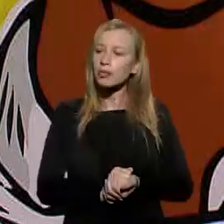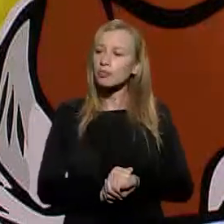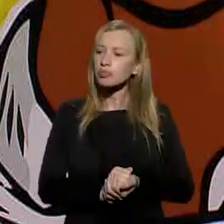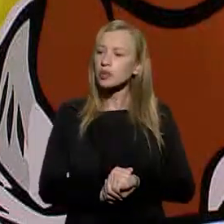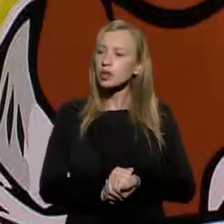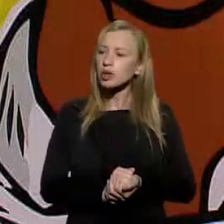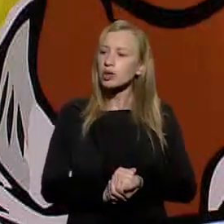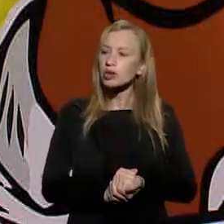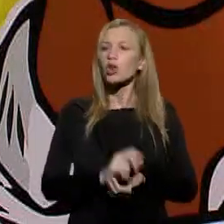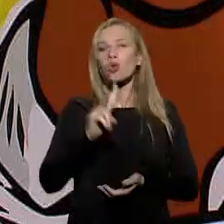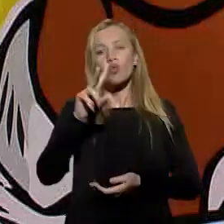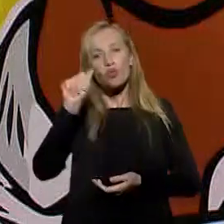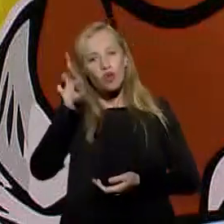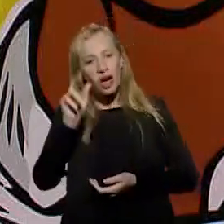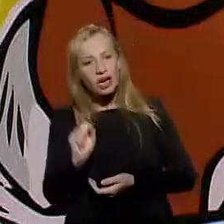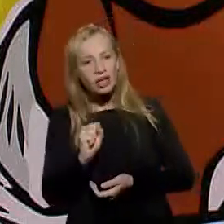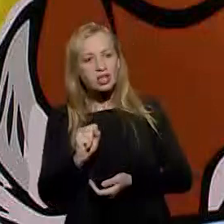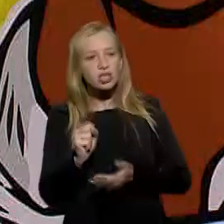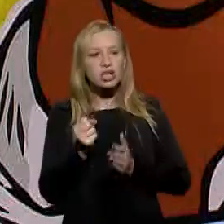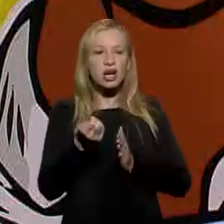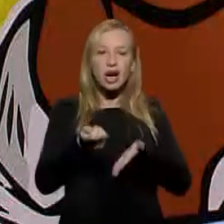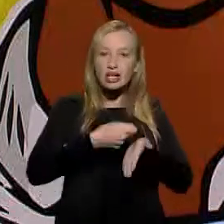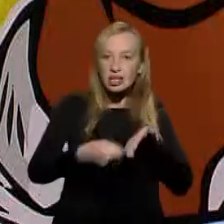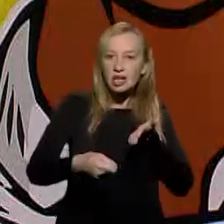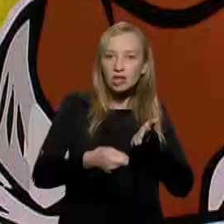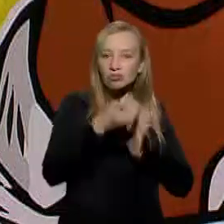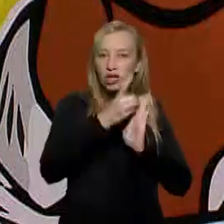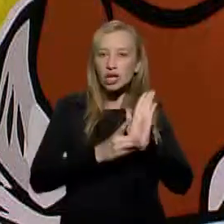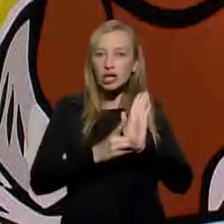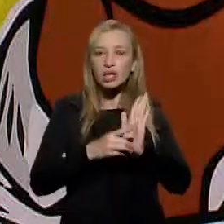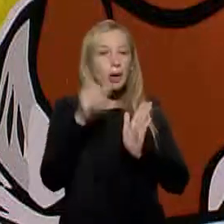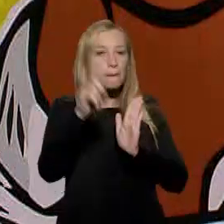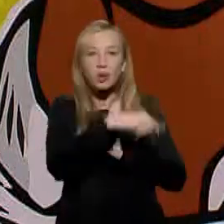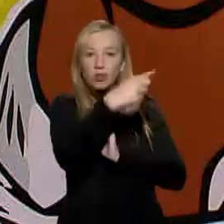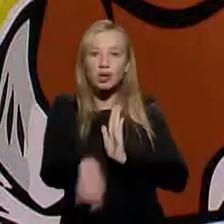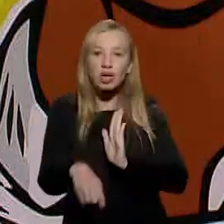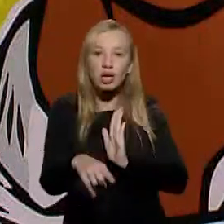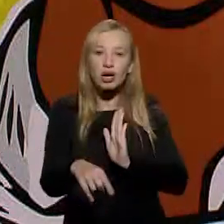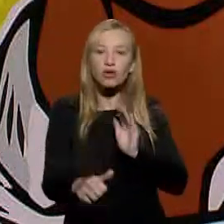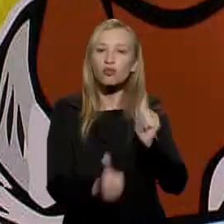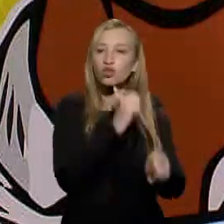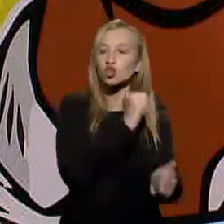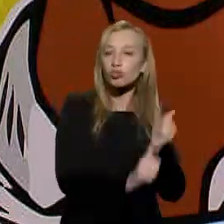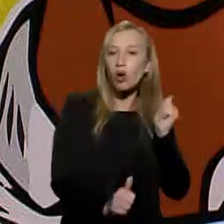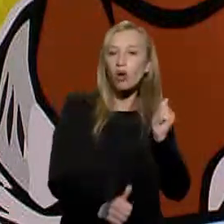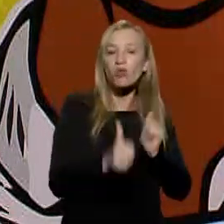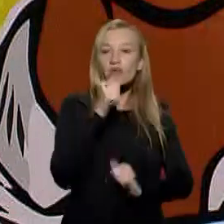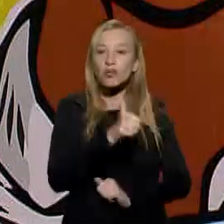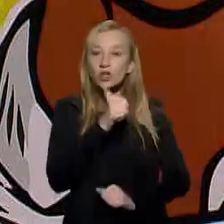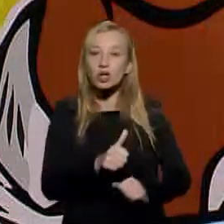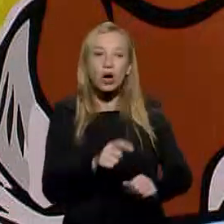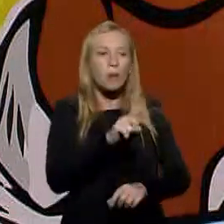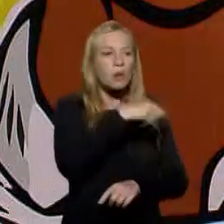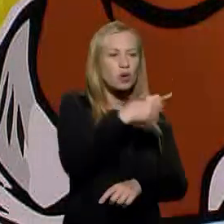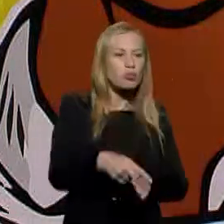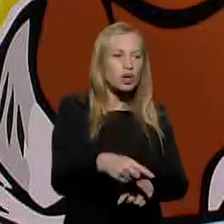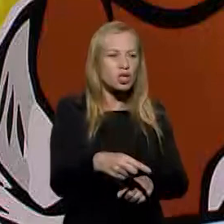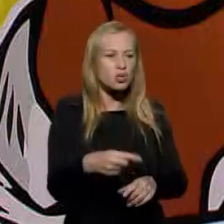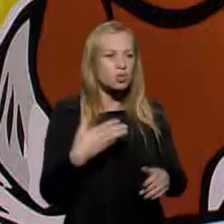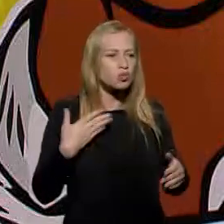vai te ensinar de 1941 decreto que proibia o futebol feminino que ficou proibido no brasil